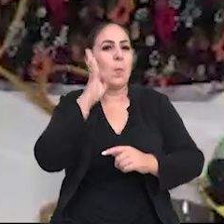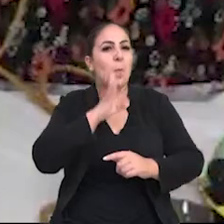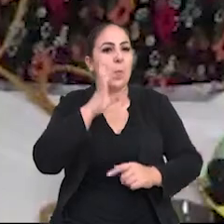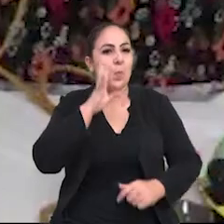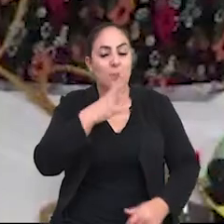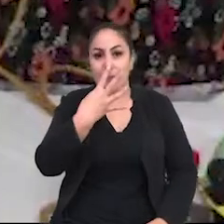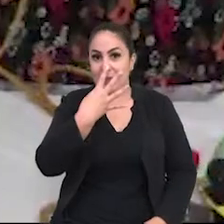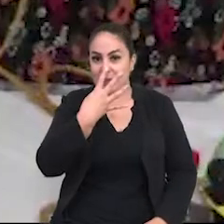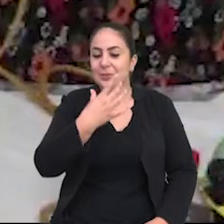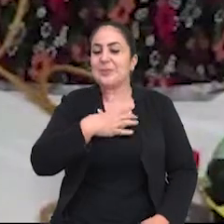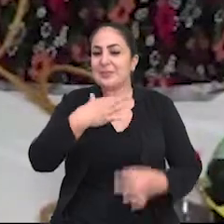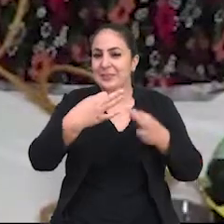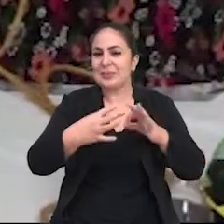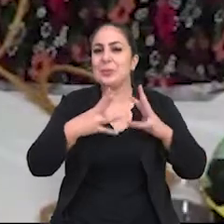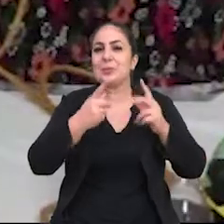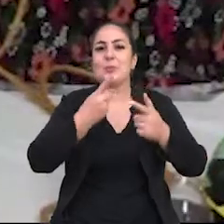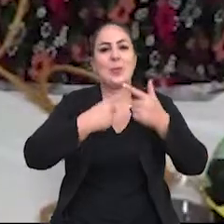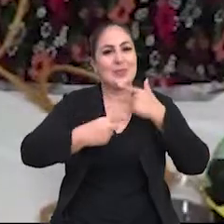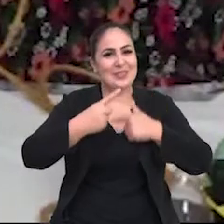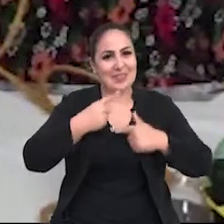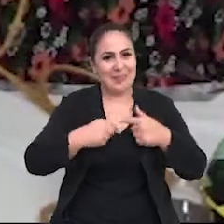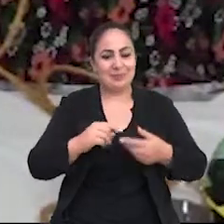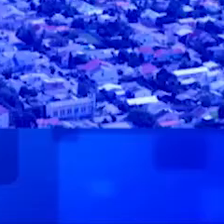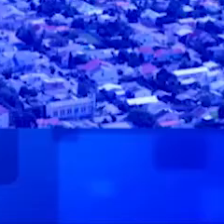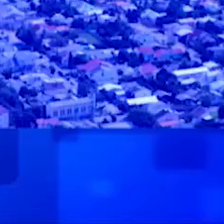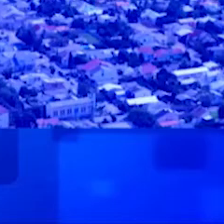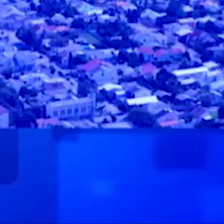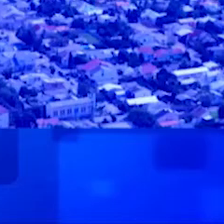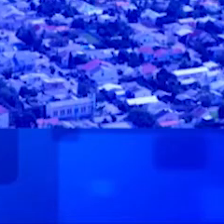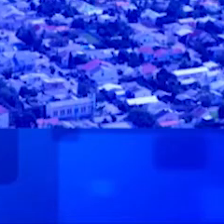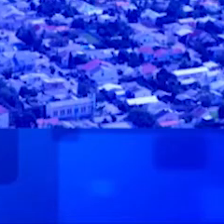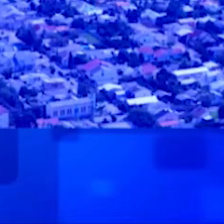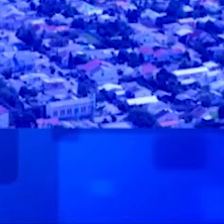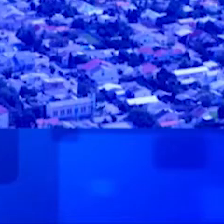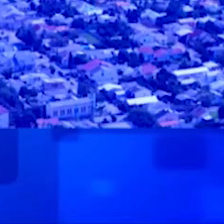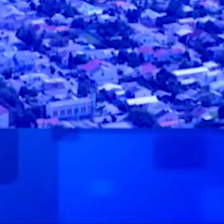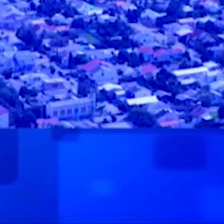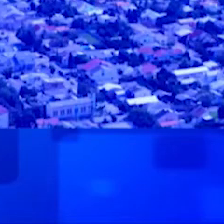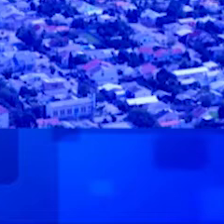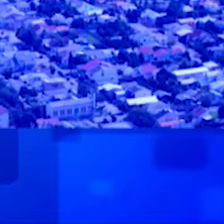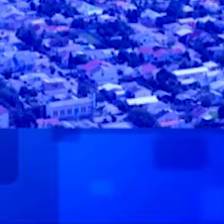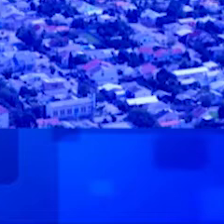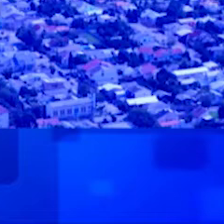e encantadora, eu tenho certeza que todo mundo vai gostar.